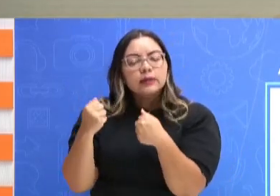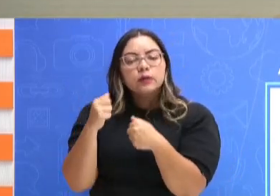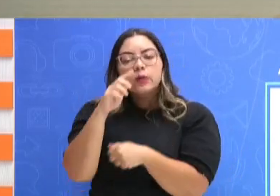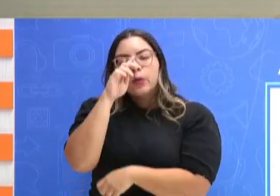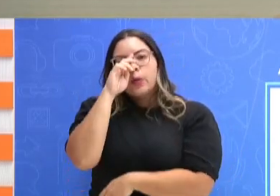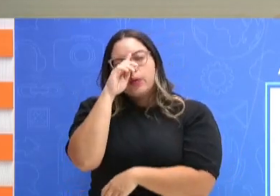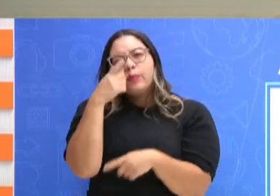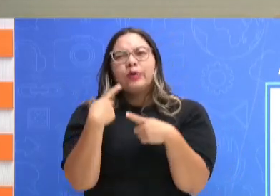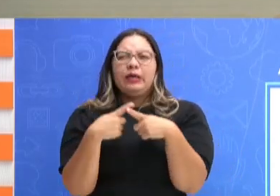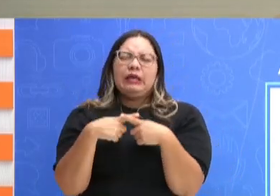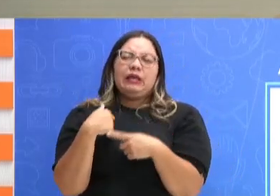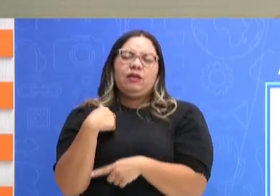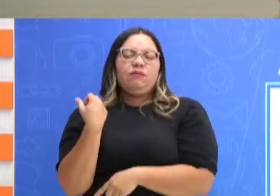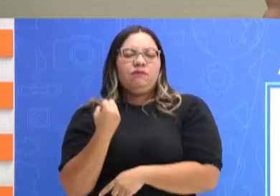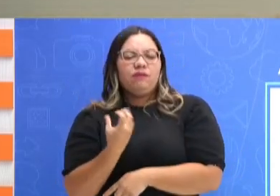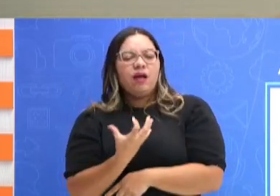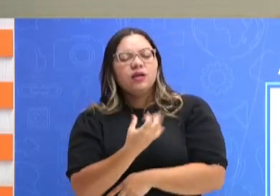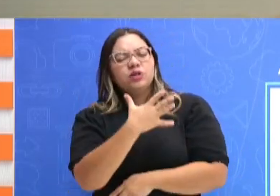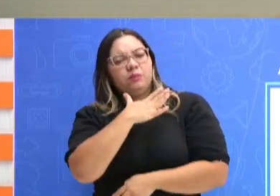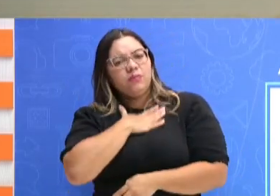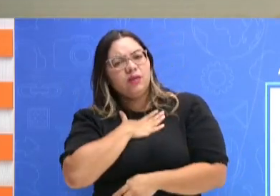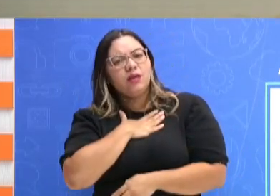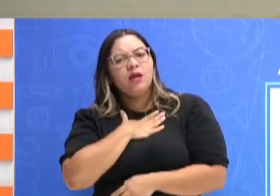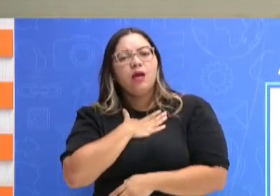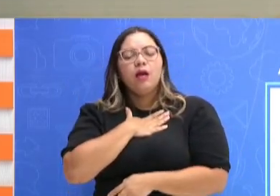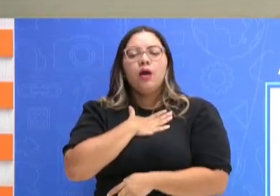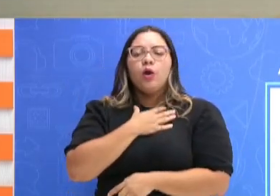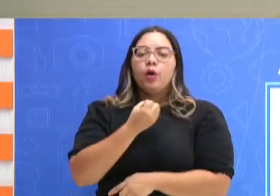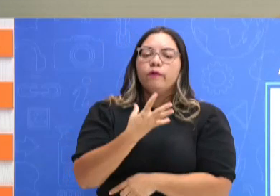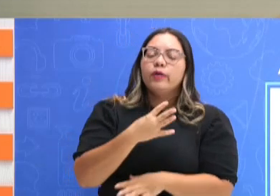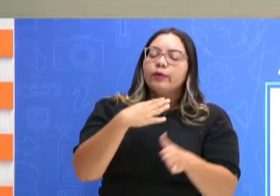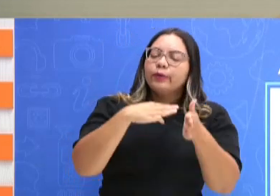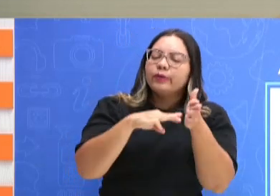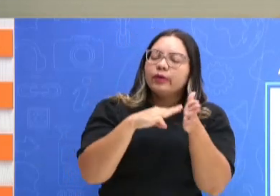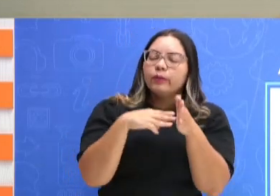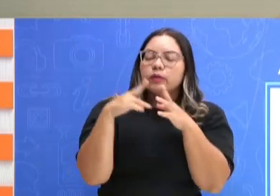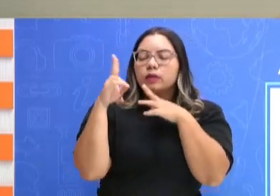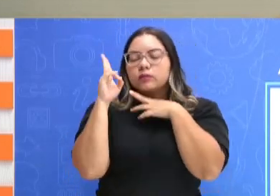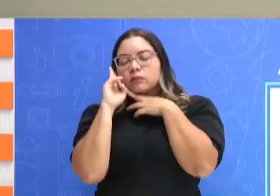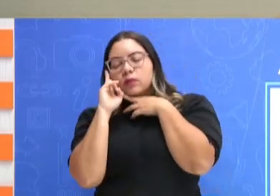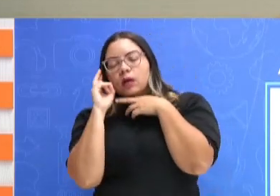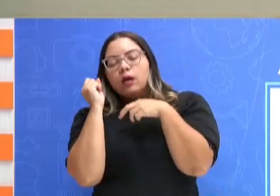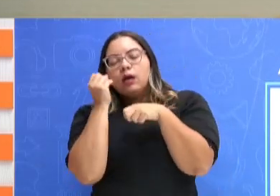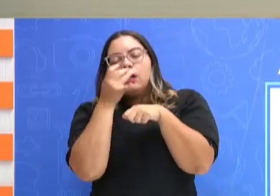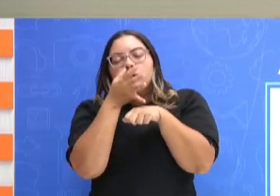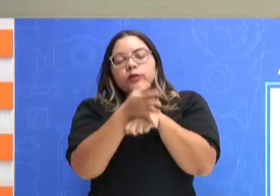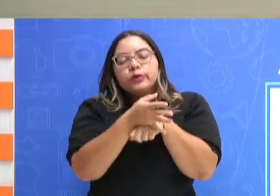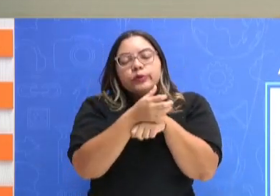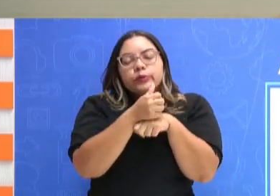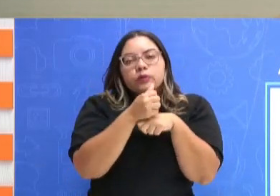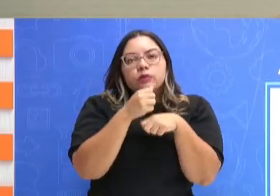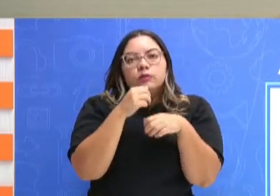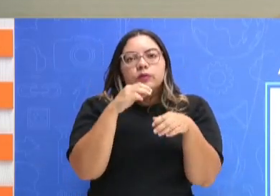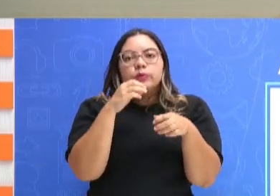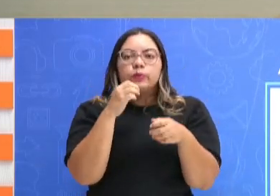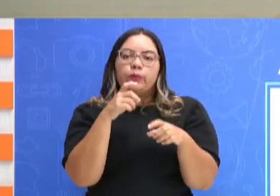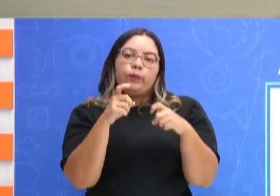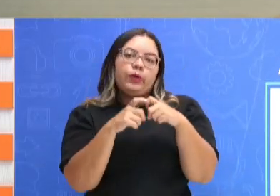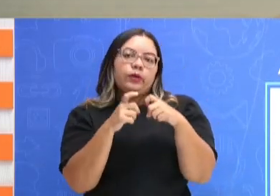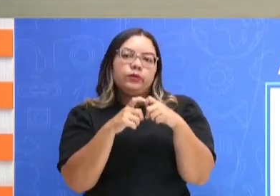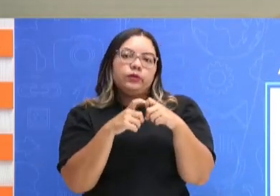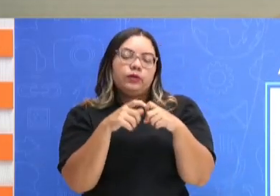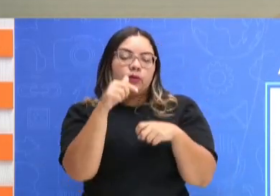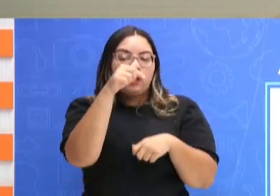numa viagem minha, numa viagem de um secretário, eu posso estar dormindo numa madrugada e o médico não está presente. Mas o